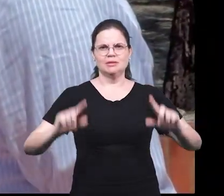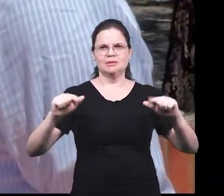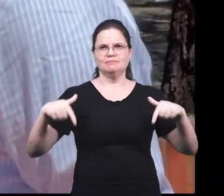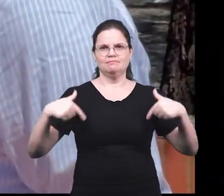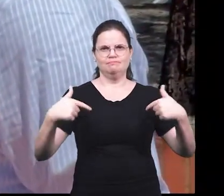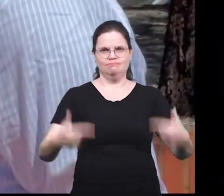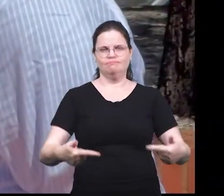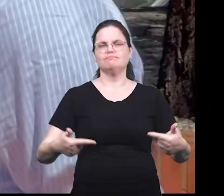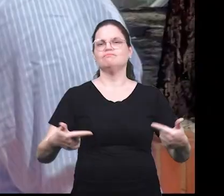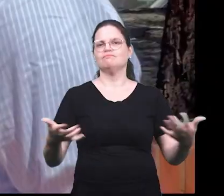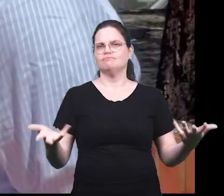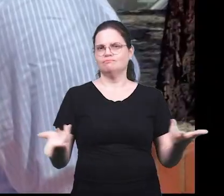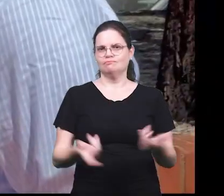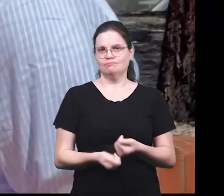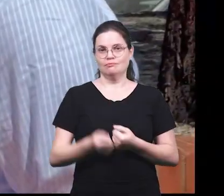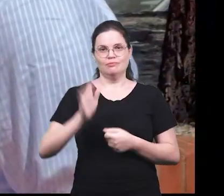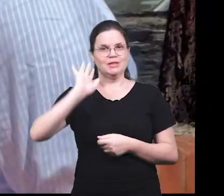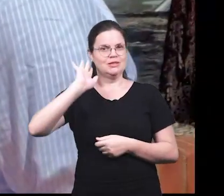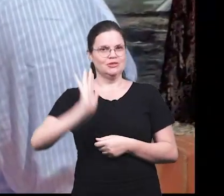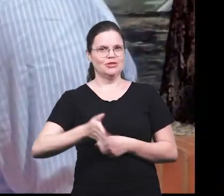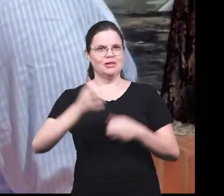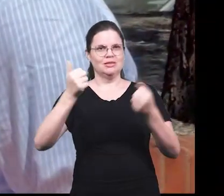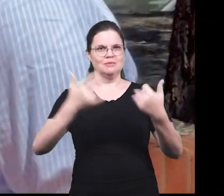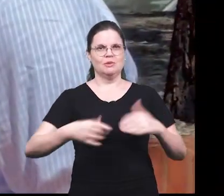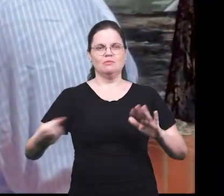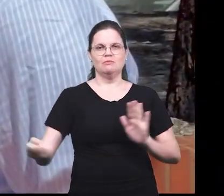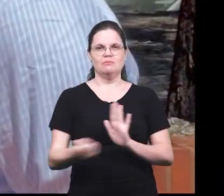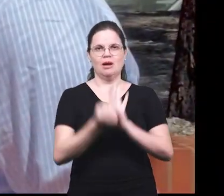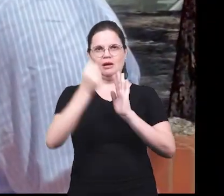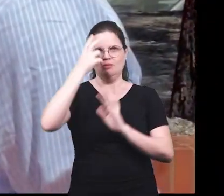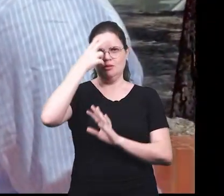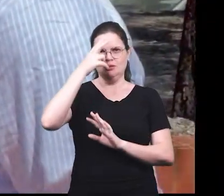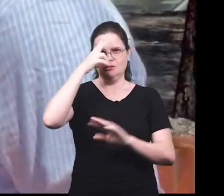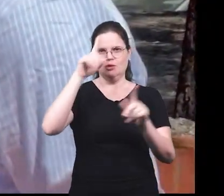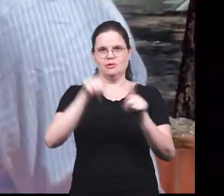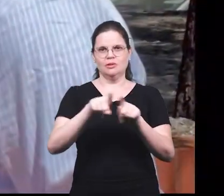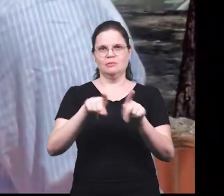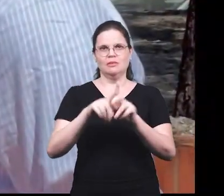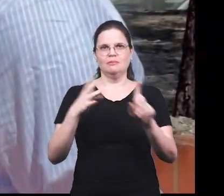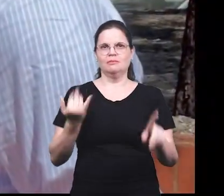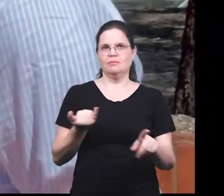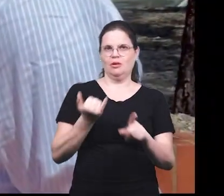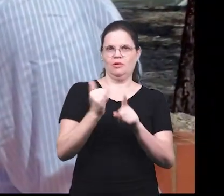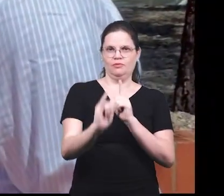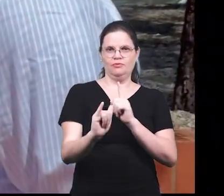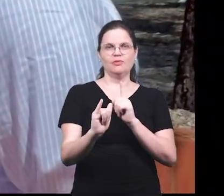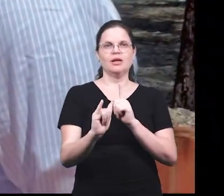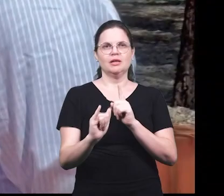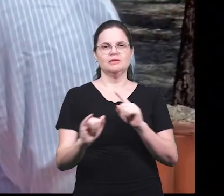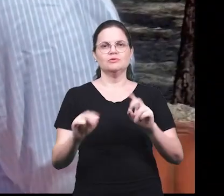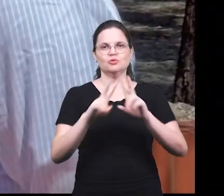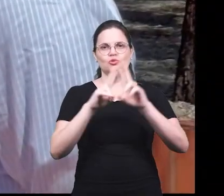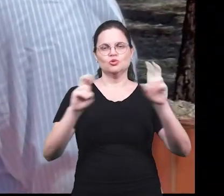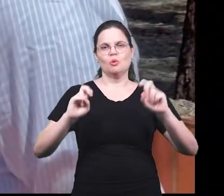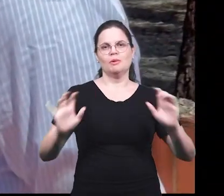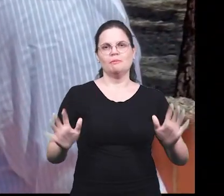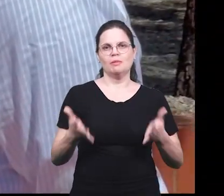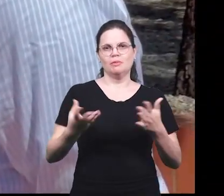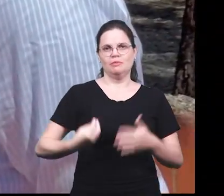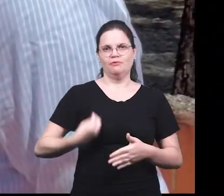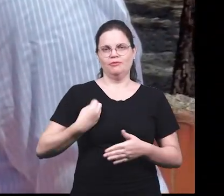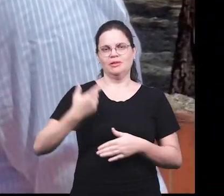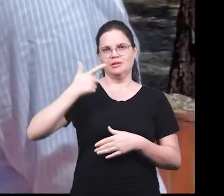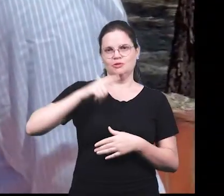Então, como já falamos antes, um marco histórico e profético do avivamento,